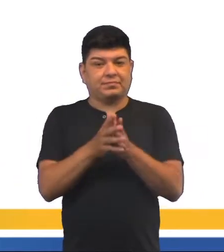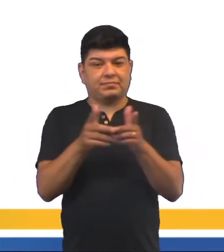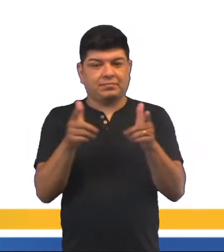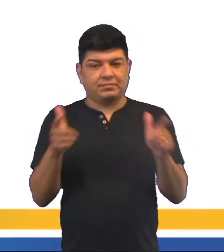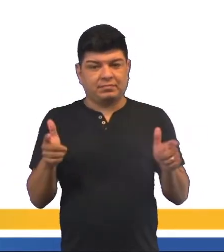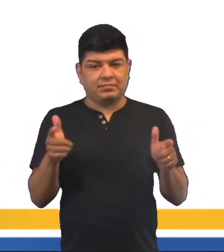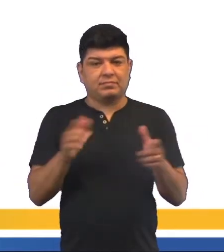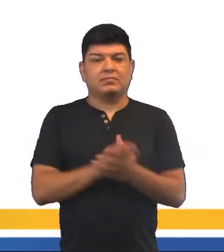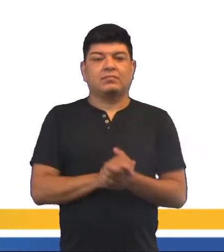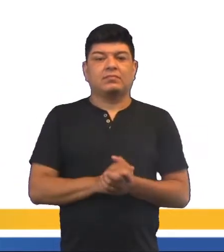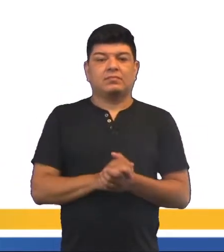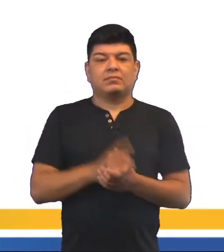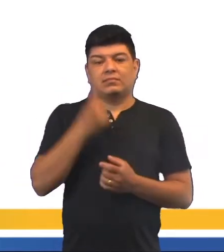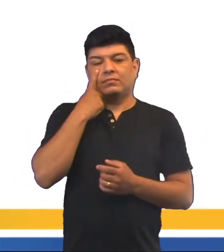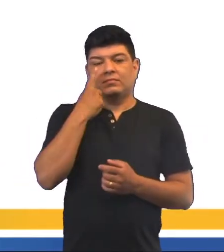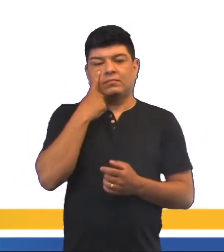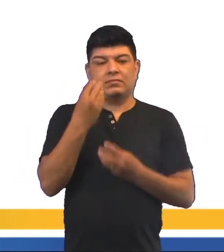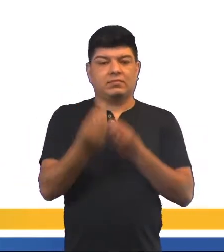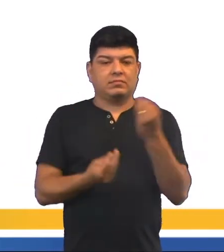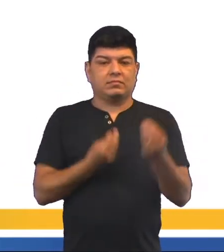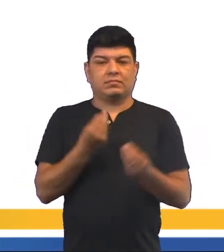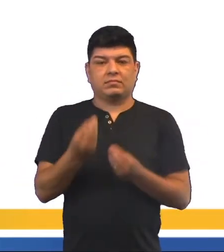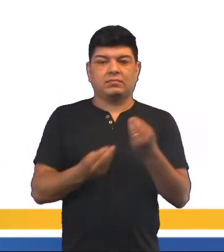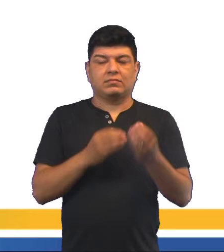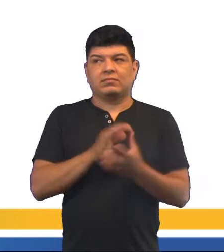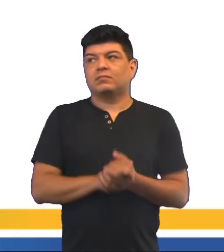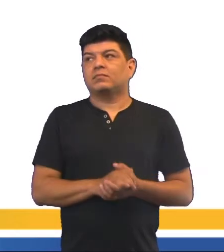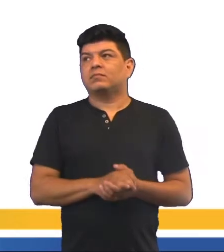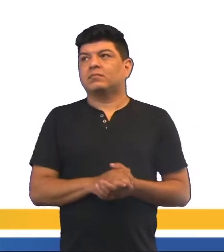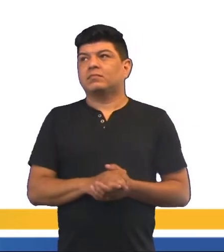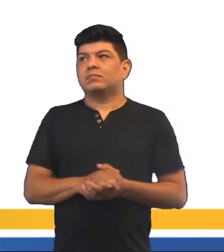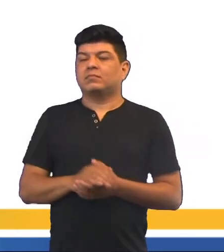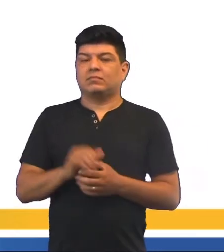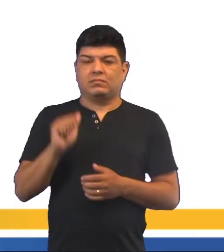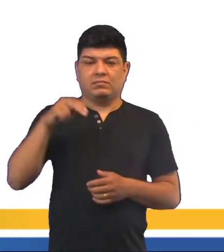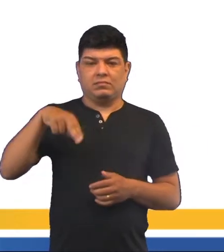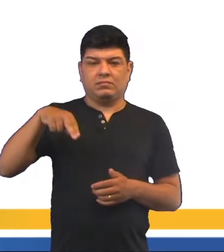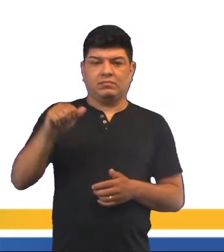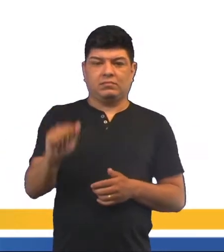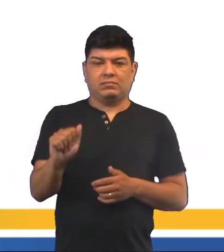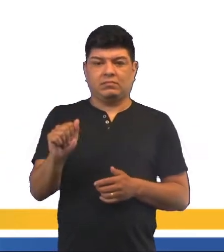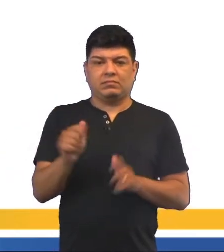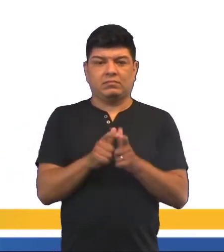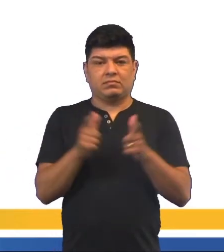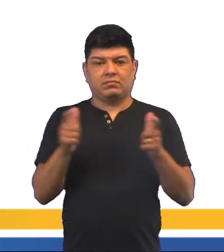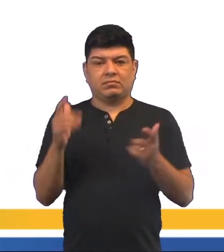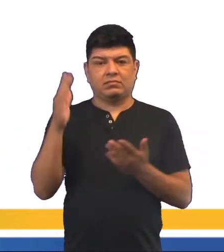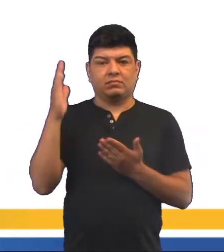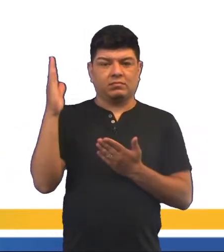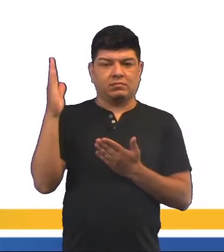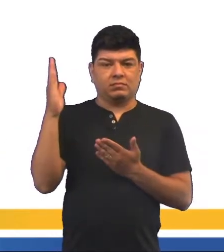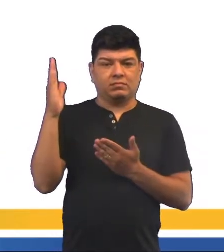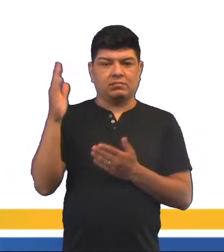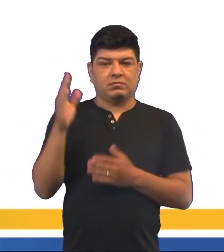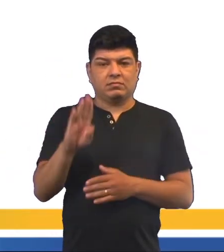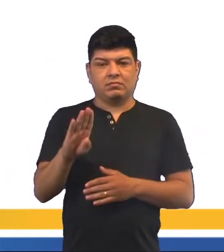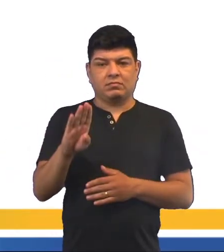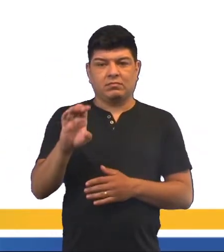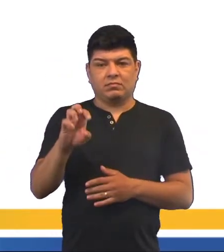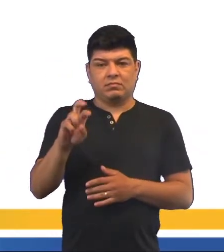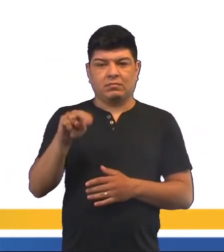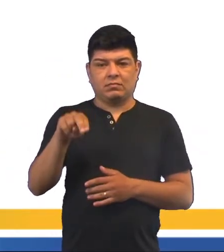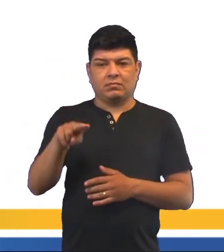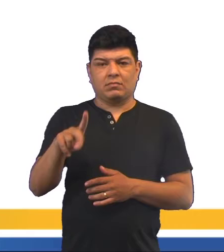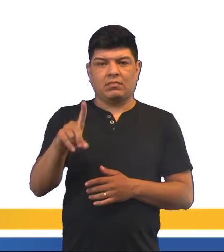ampliá-la. Veja como foi que ficou a ampliação delas. A Ana ampliou dessa forma.